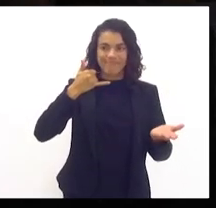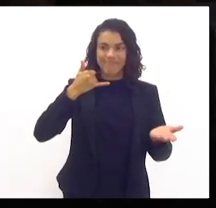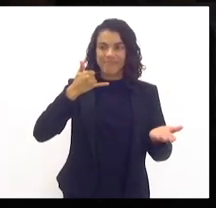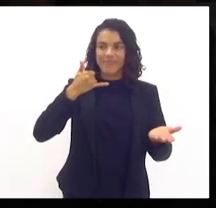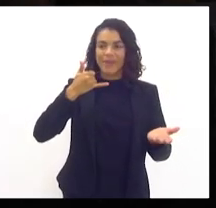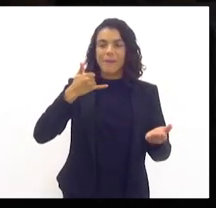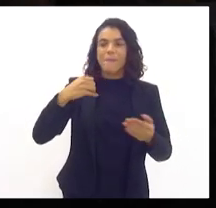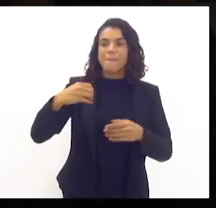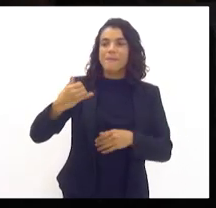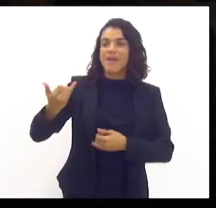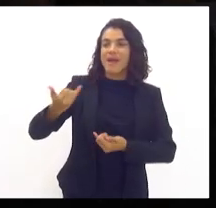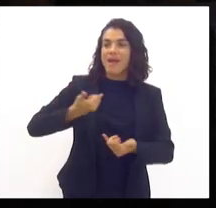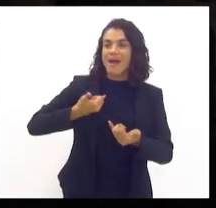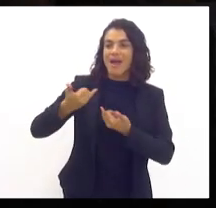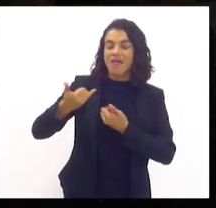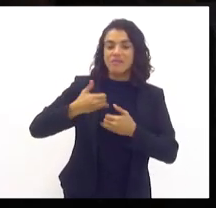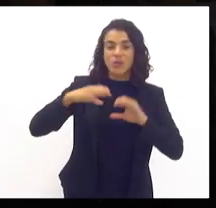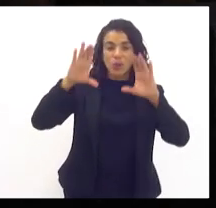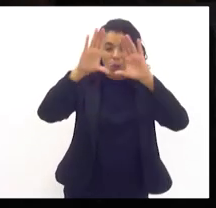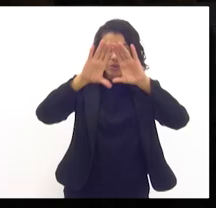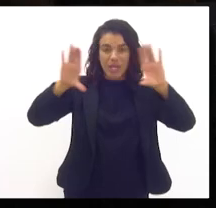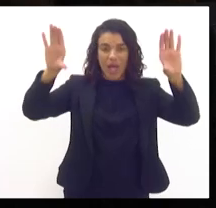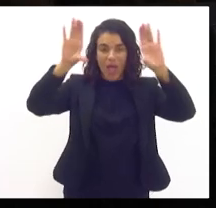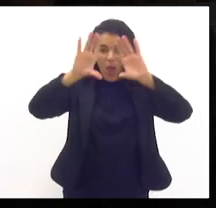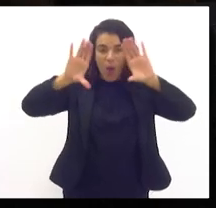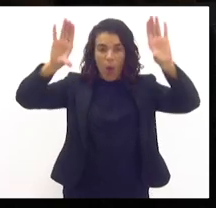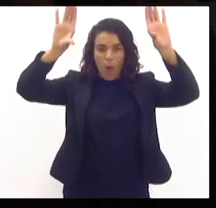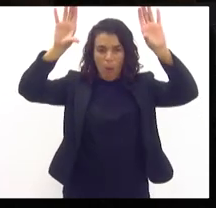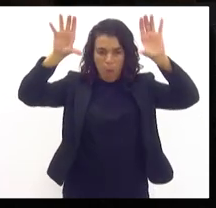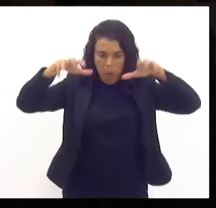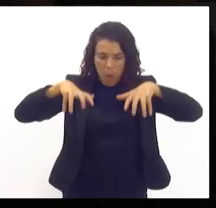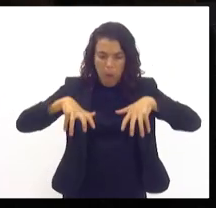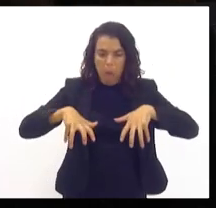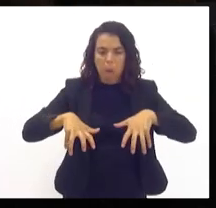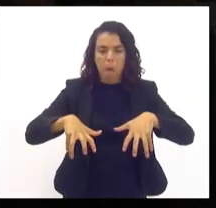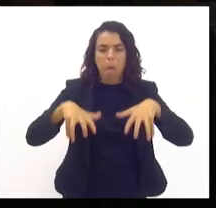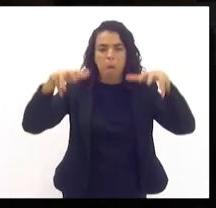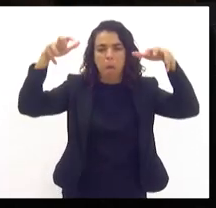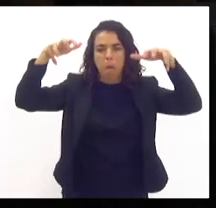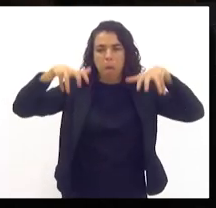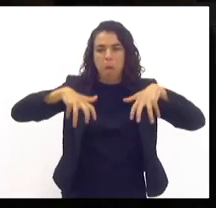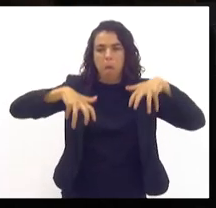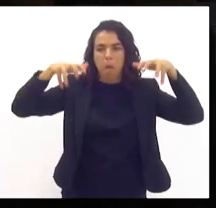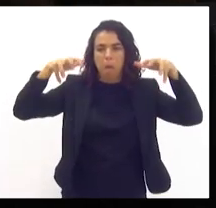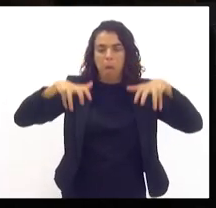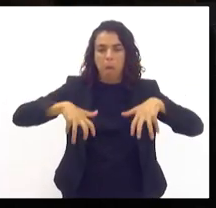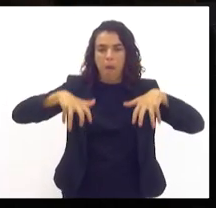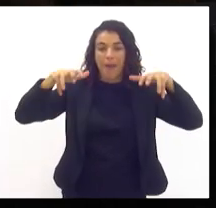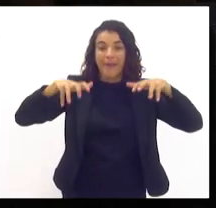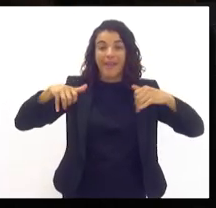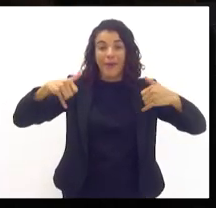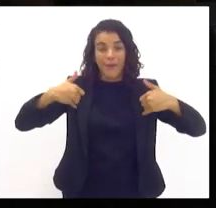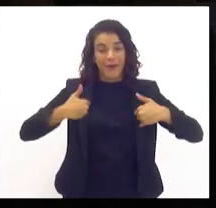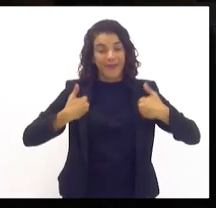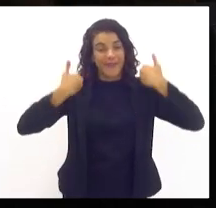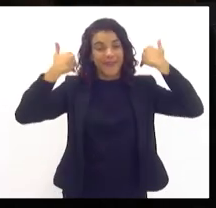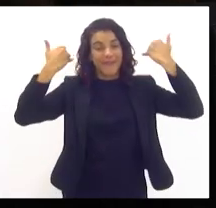dizendo que o céu tinha caído na Zona Oeste e o evento